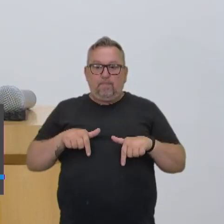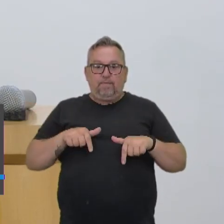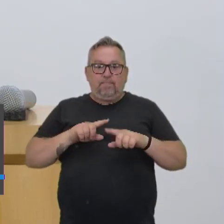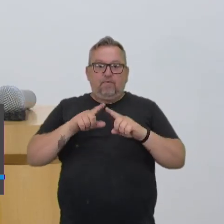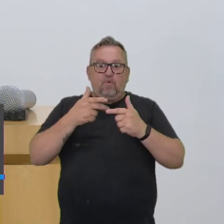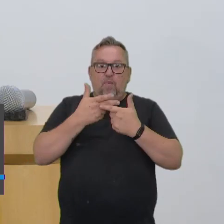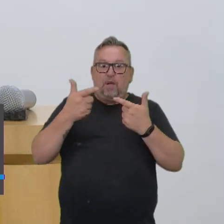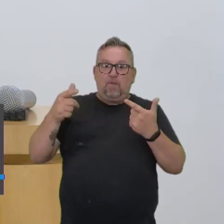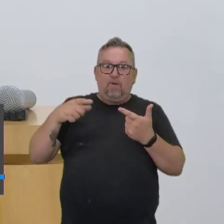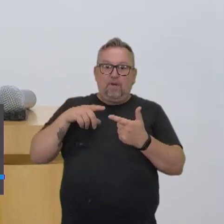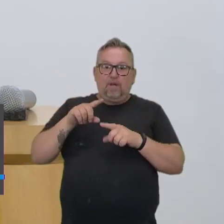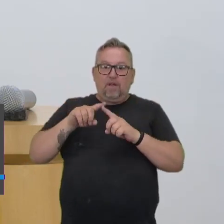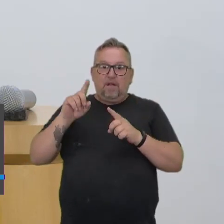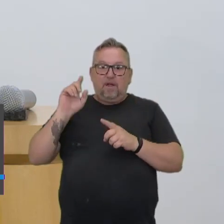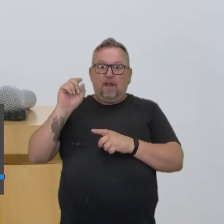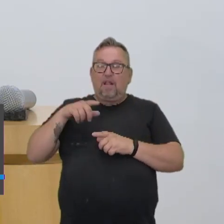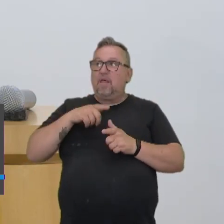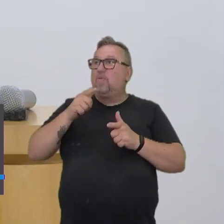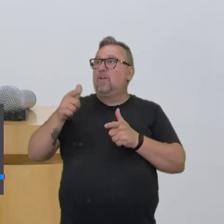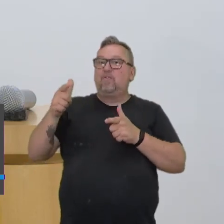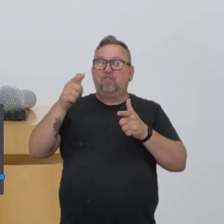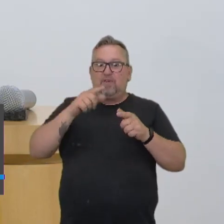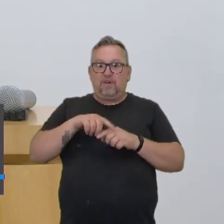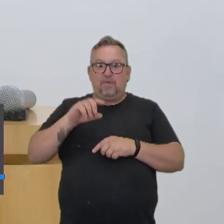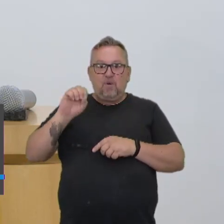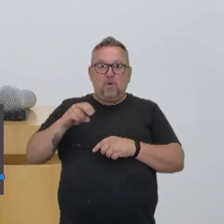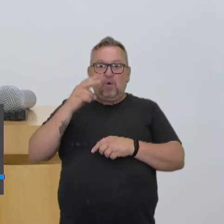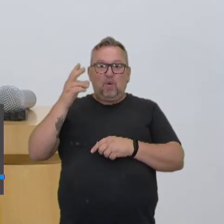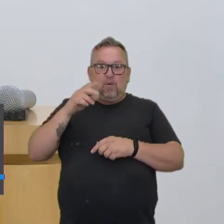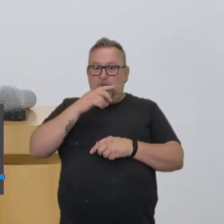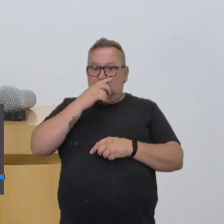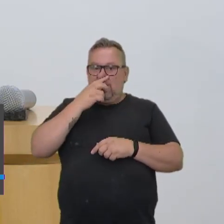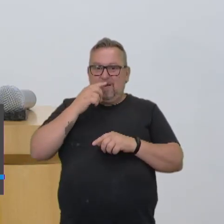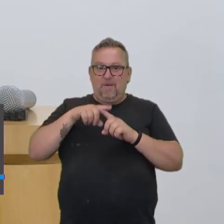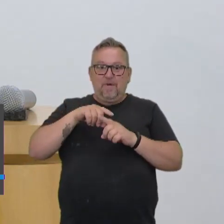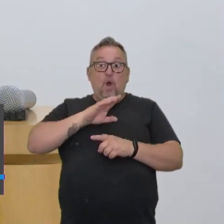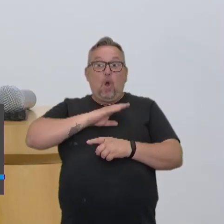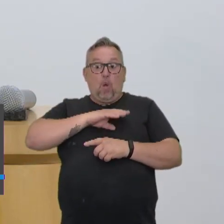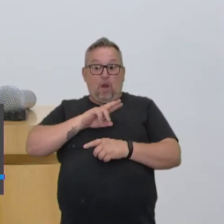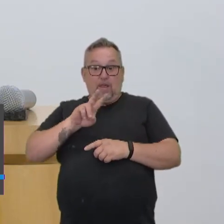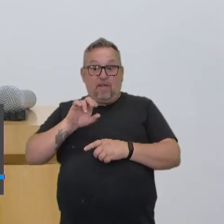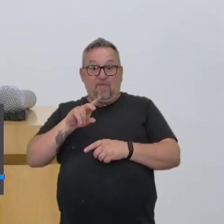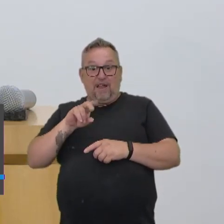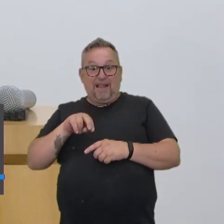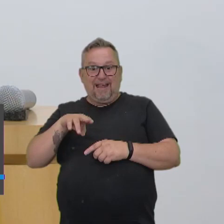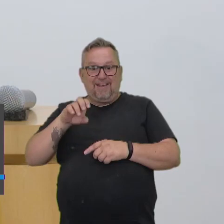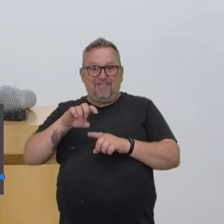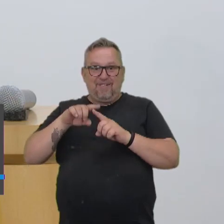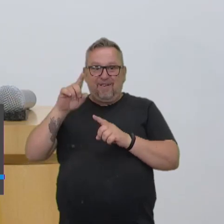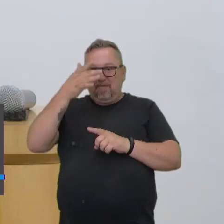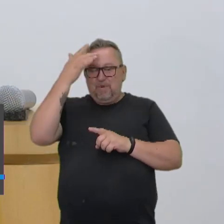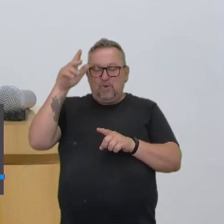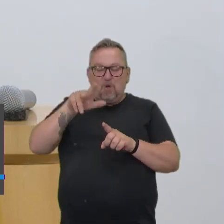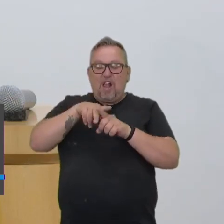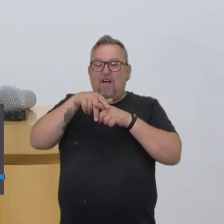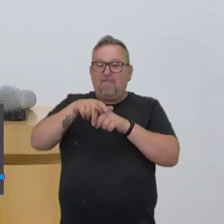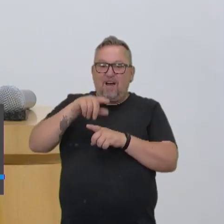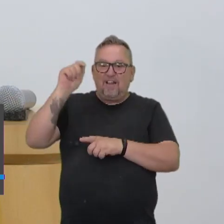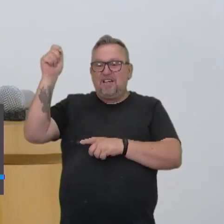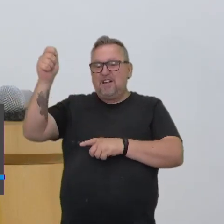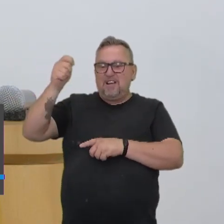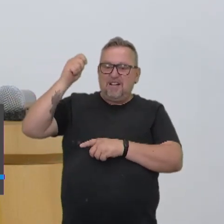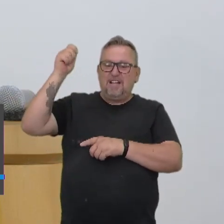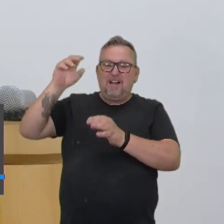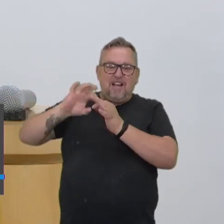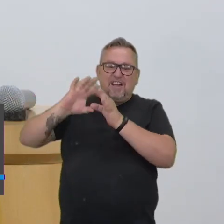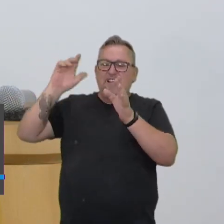tipo, estamos dando tiro, sei lá, Coração Valente, William Wallace com a espadinha em cima do cavalo,